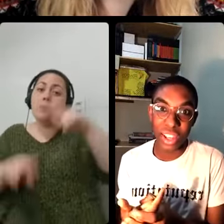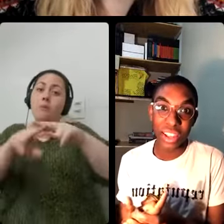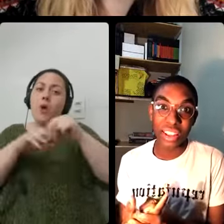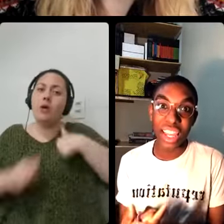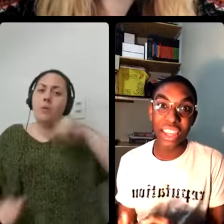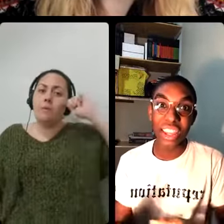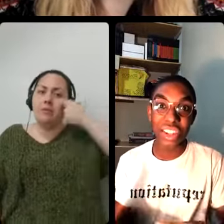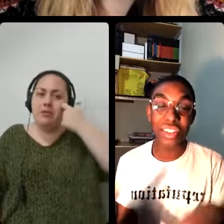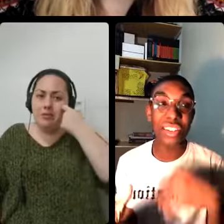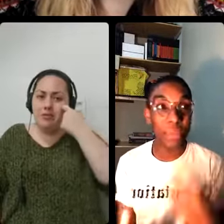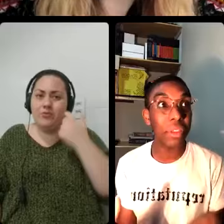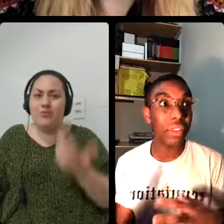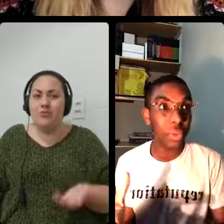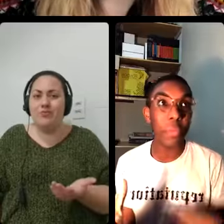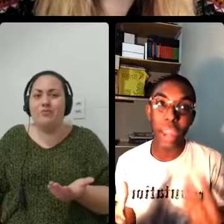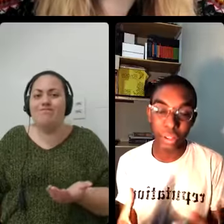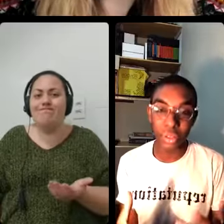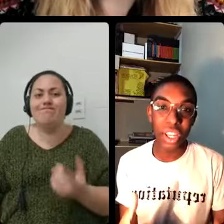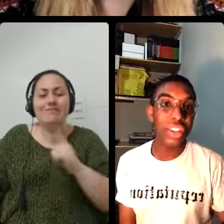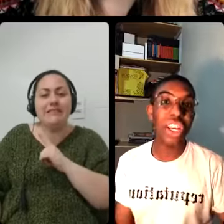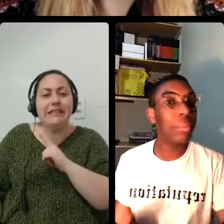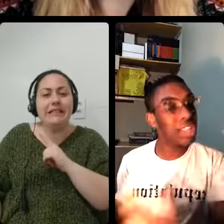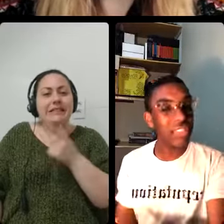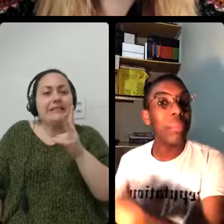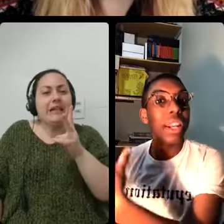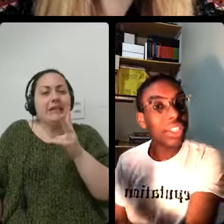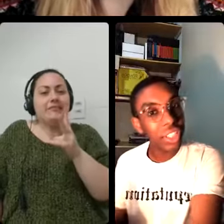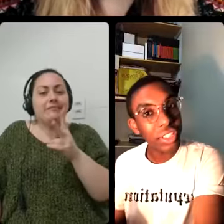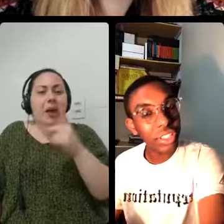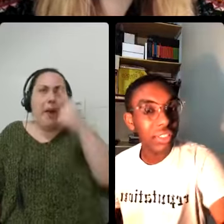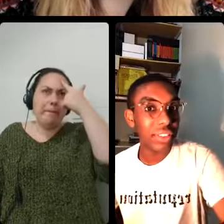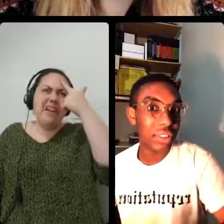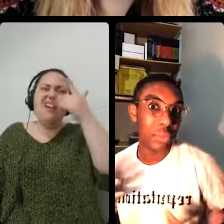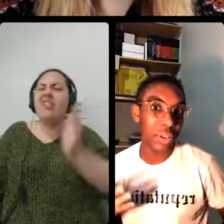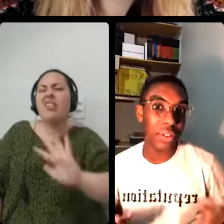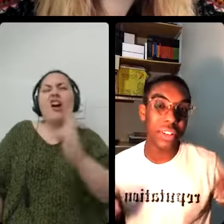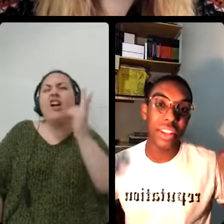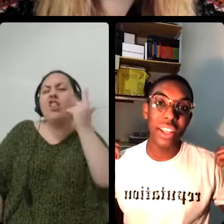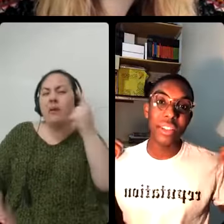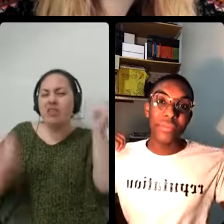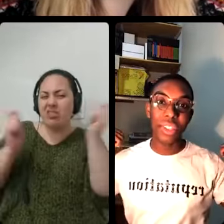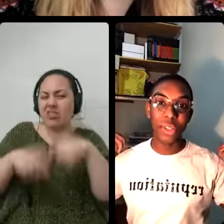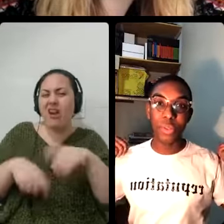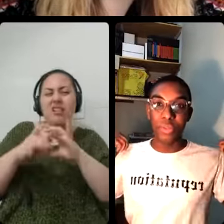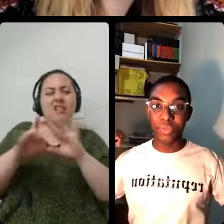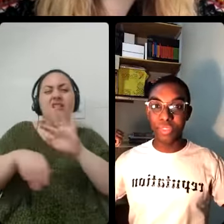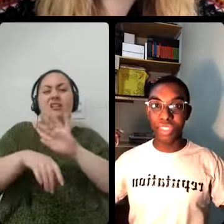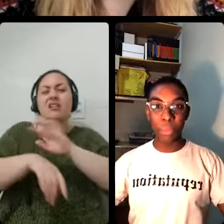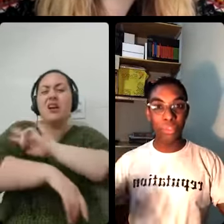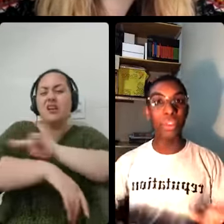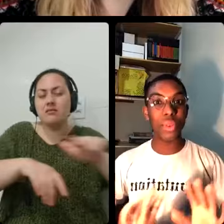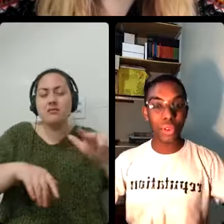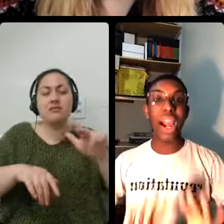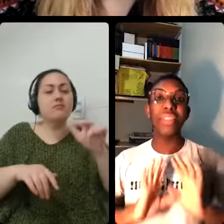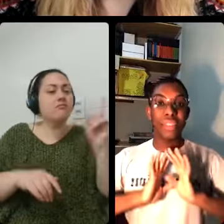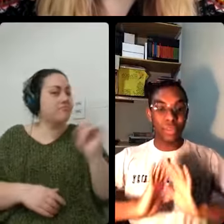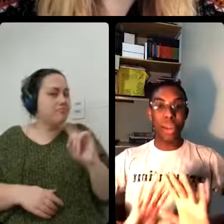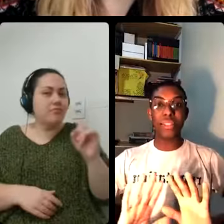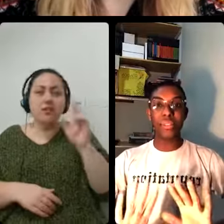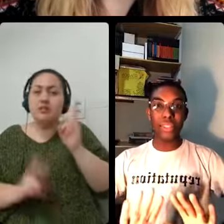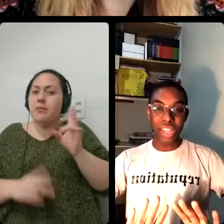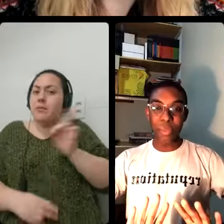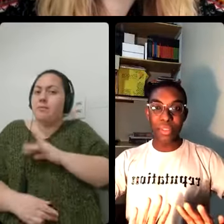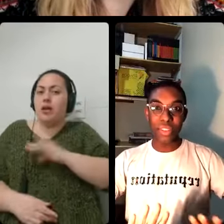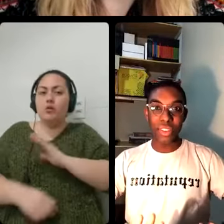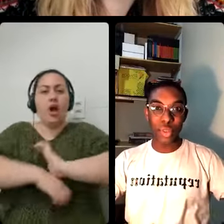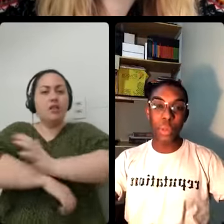Brasil, né? Que a gente está sempre andando com medo de que a polícia vai parar a gente, vai fazer alguma coisa. Então, sempre foi nos colocado esses